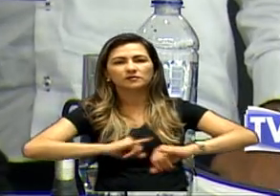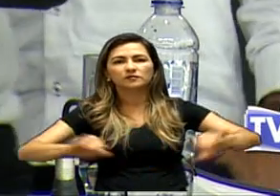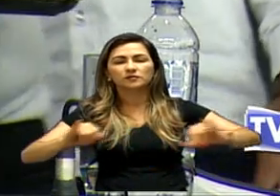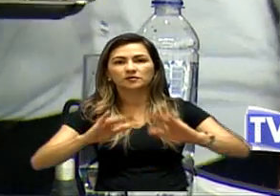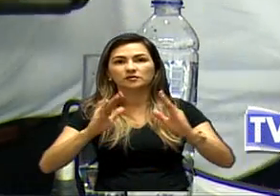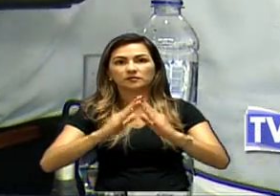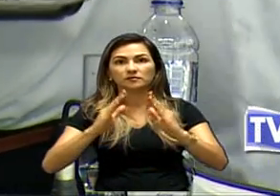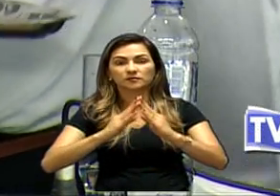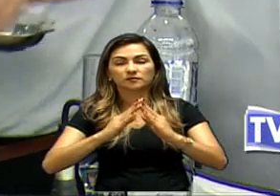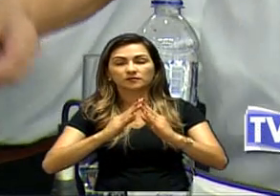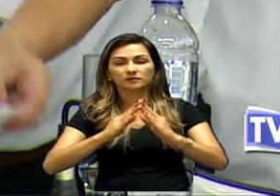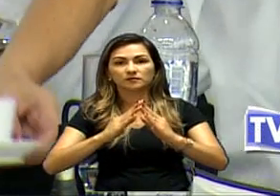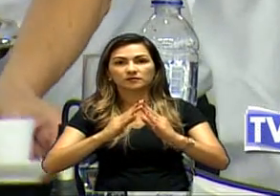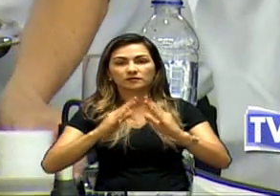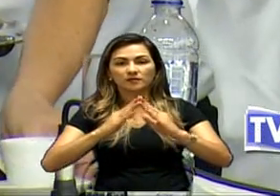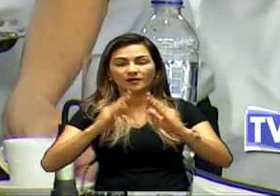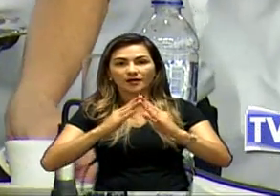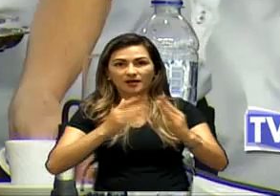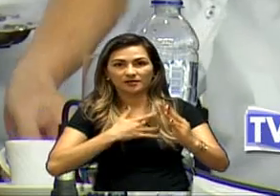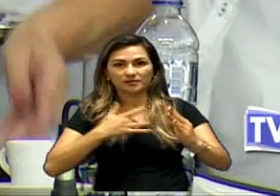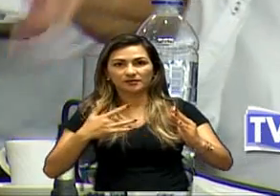desenvolvida nas unidades básicas de saúde.